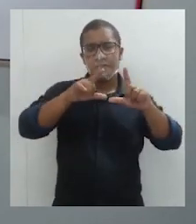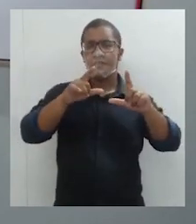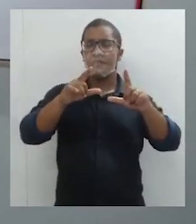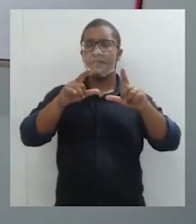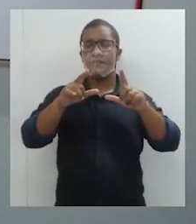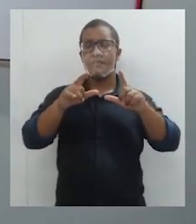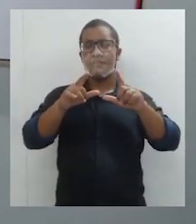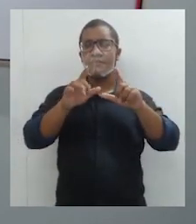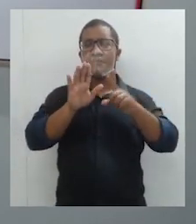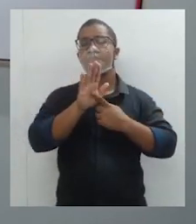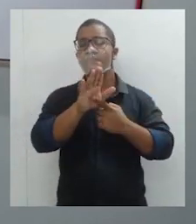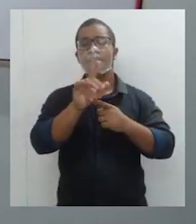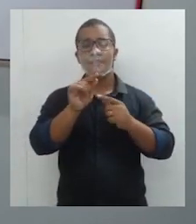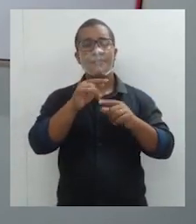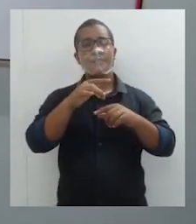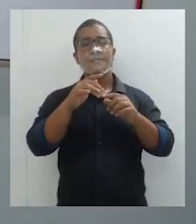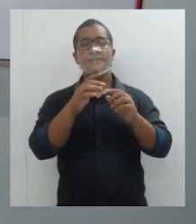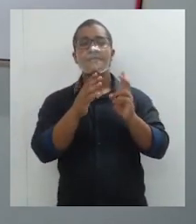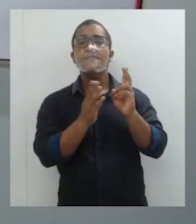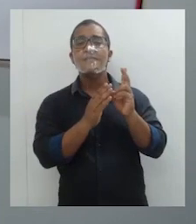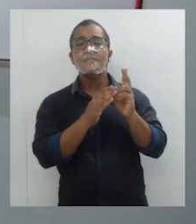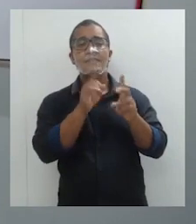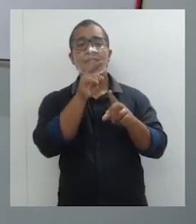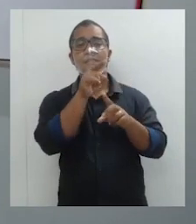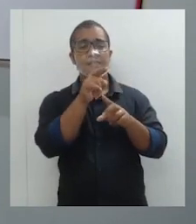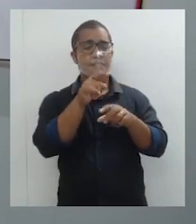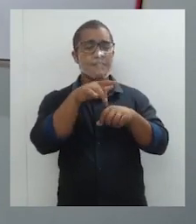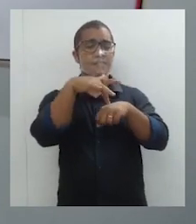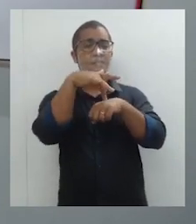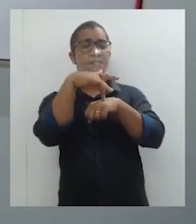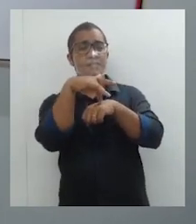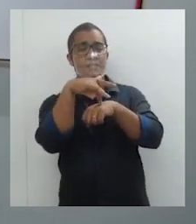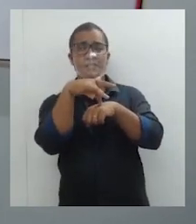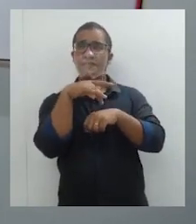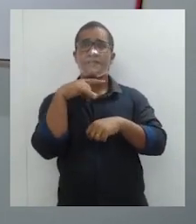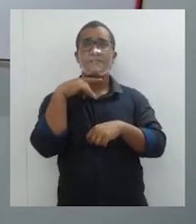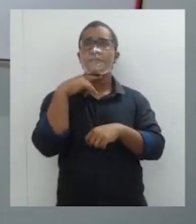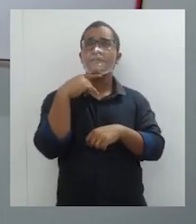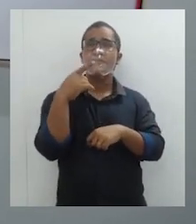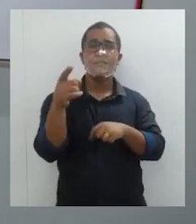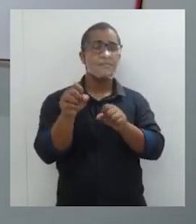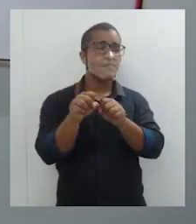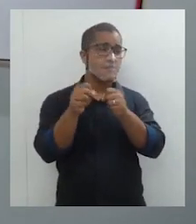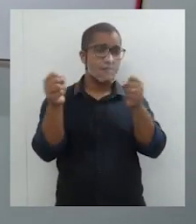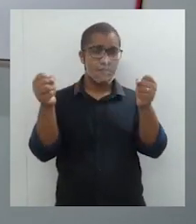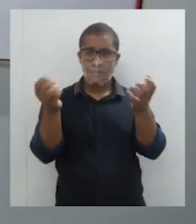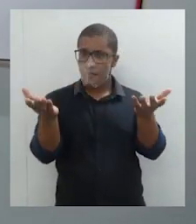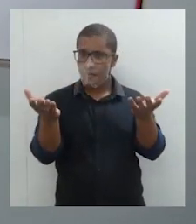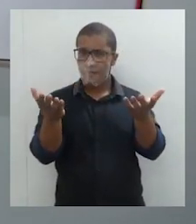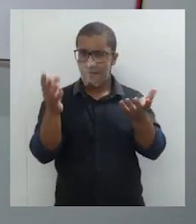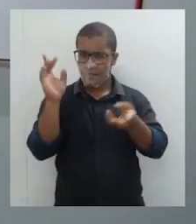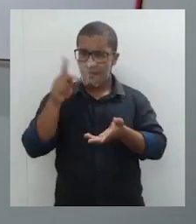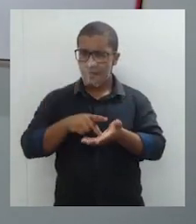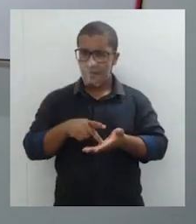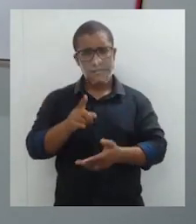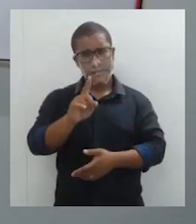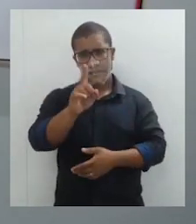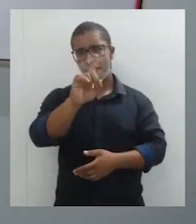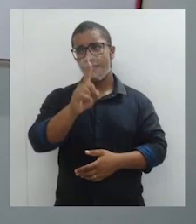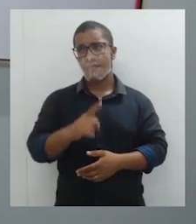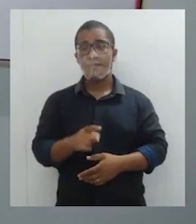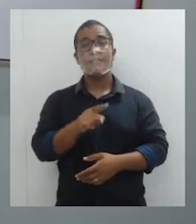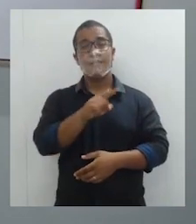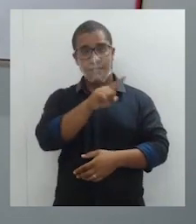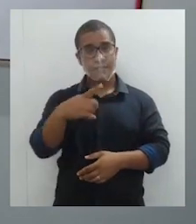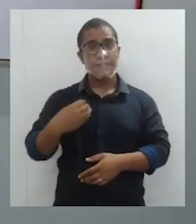o que o índio com um inocente demais em capaz aqueles sem cultura e nós sabemos que não vejam só